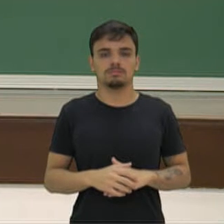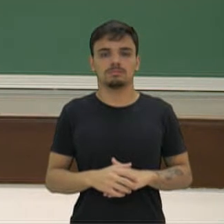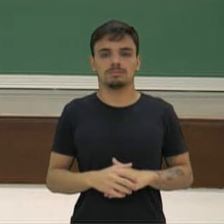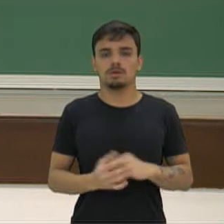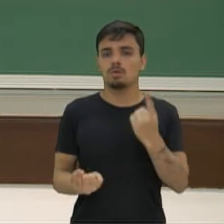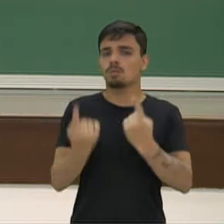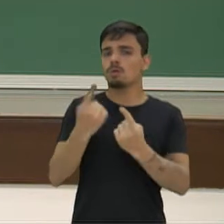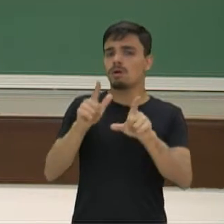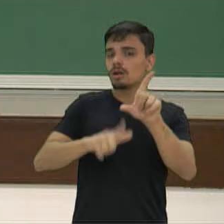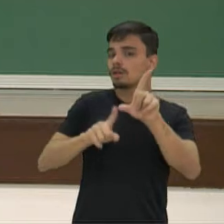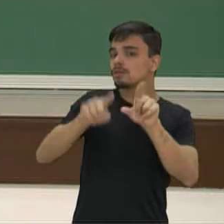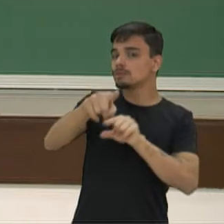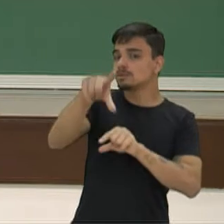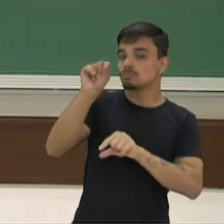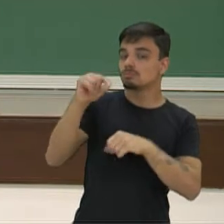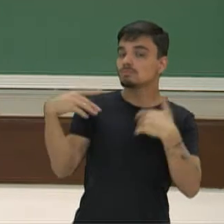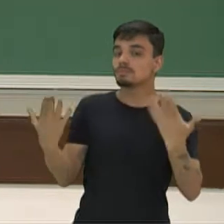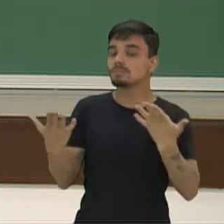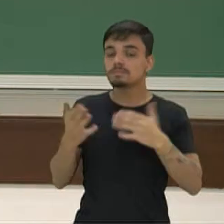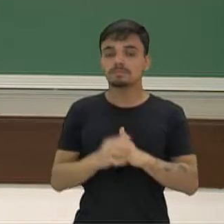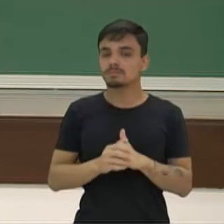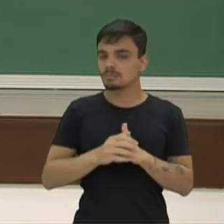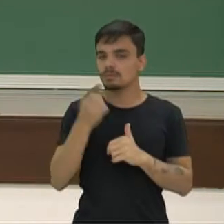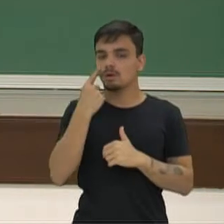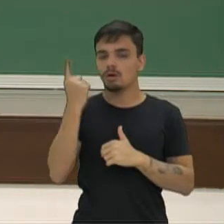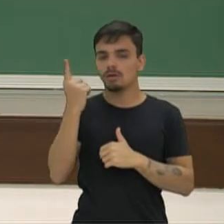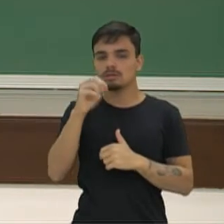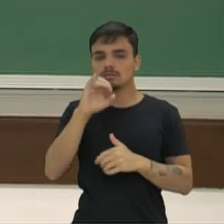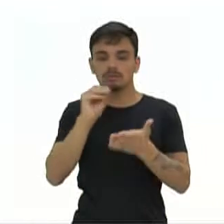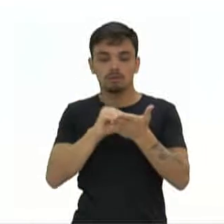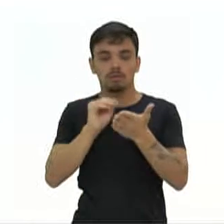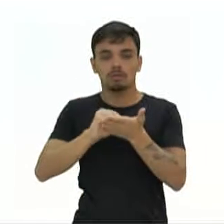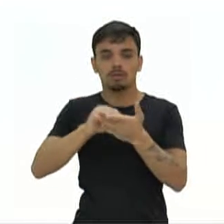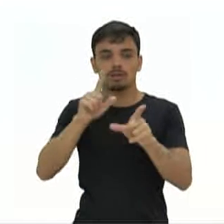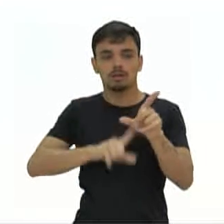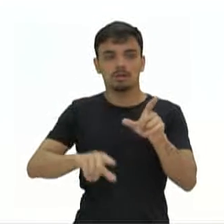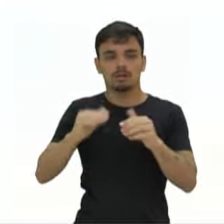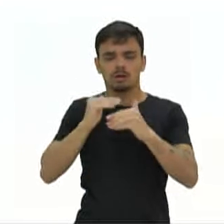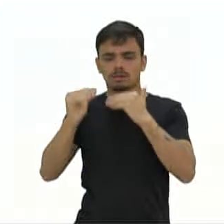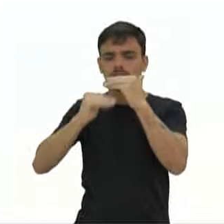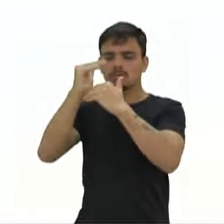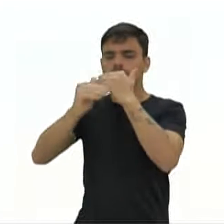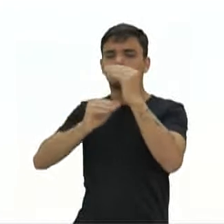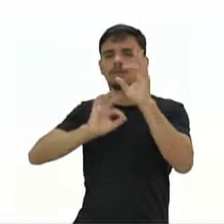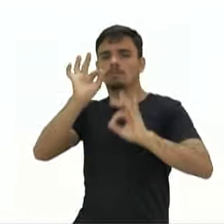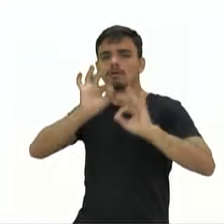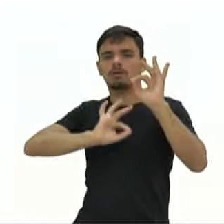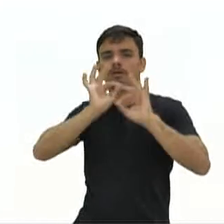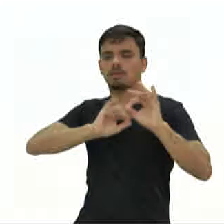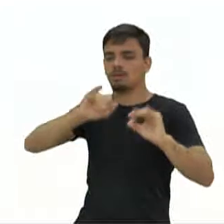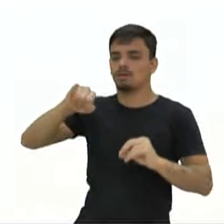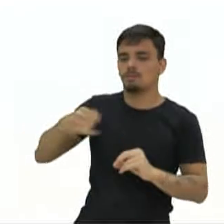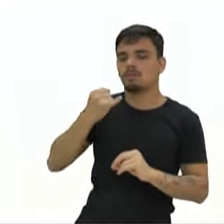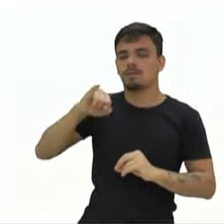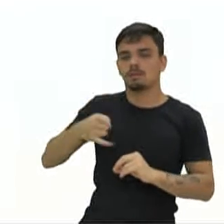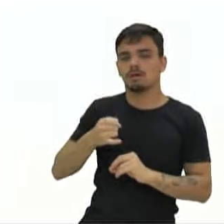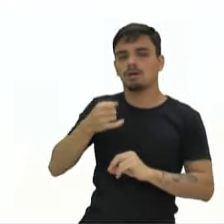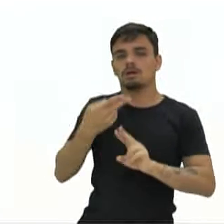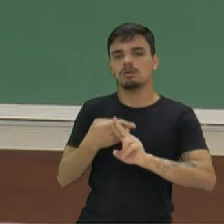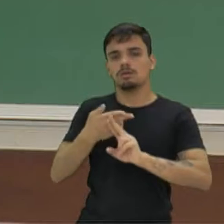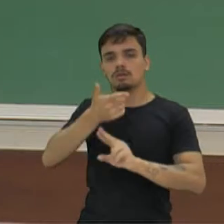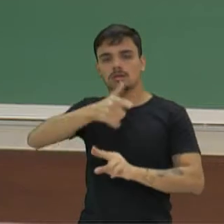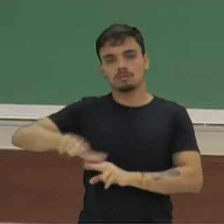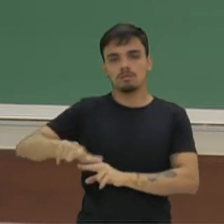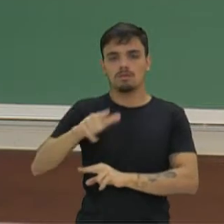Qual letra você marcou? Vamos lá? Se você marcou desenvolver processo de reutilização,